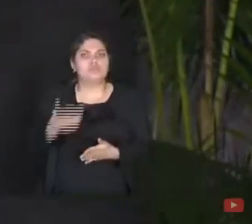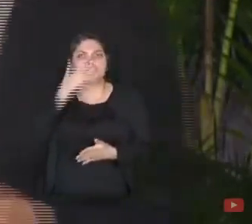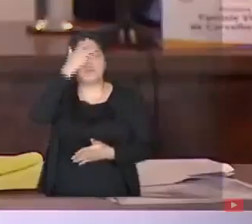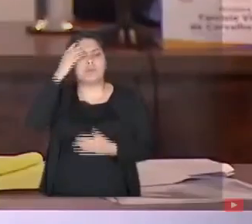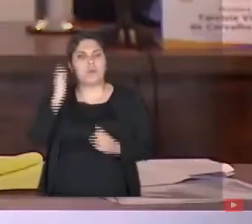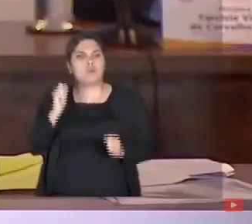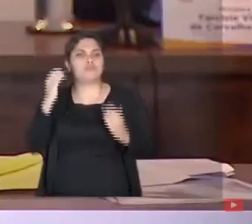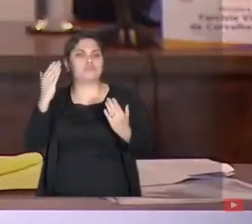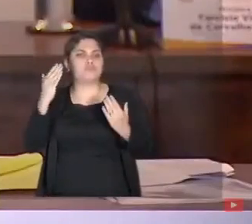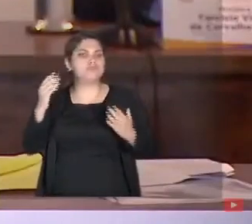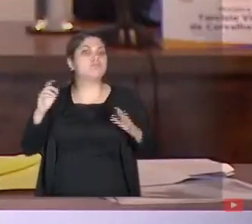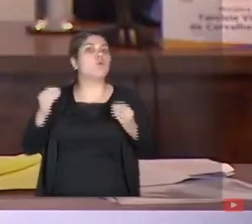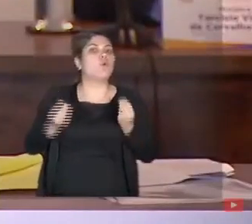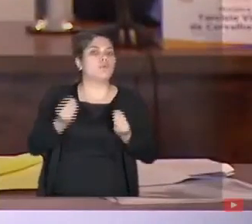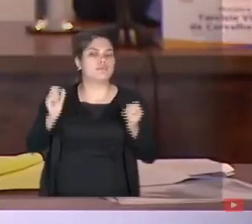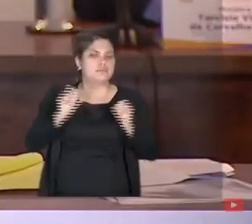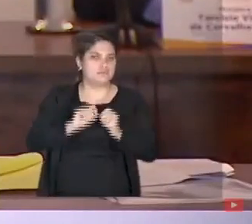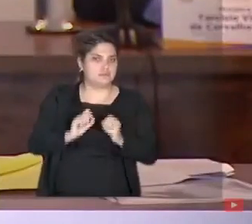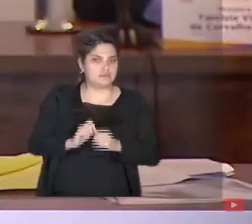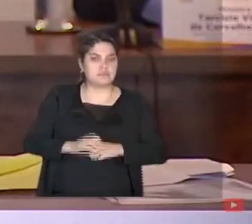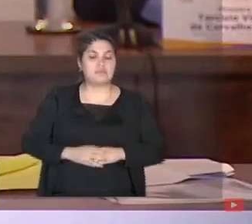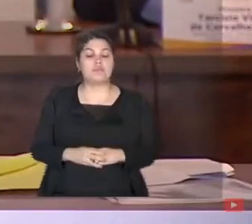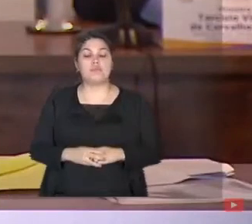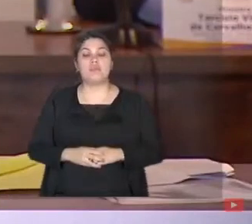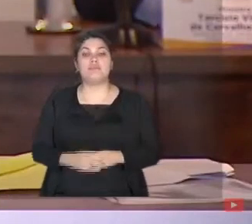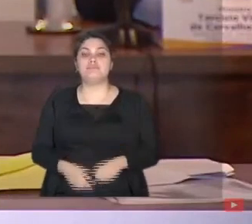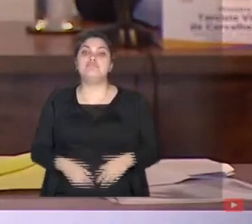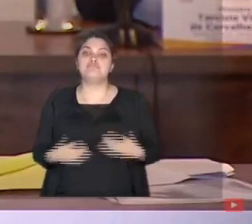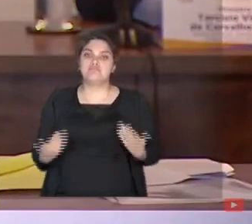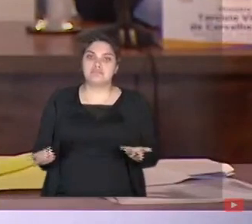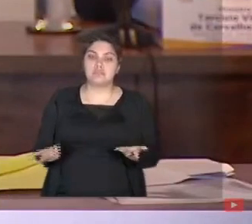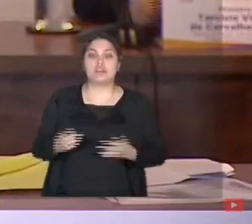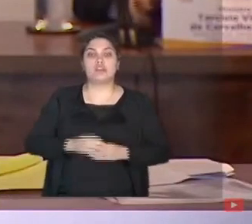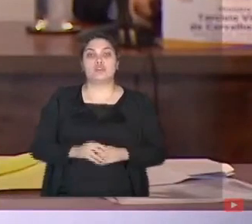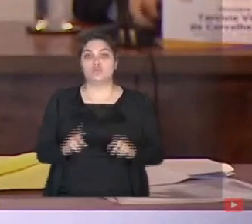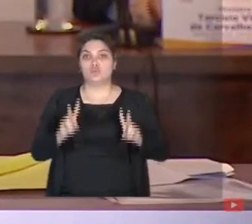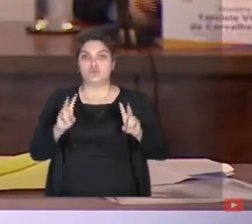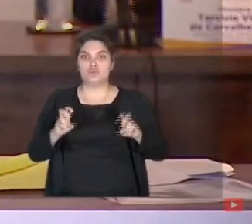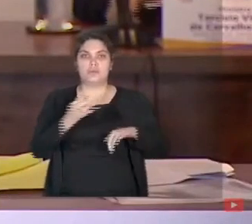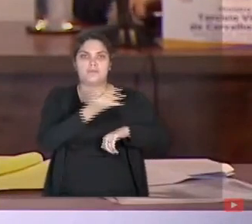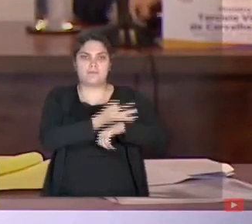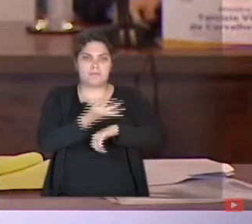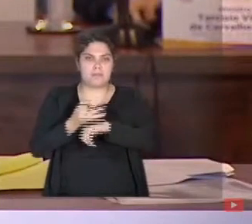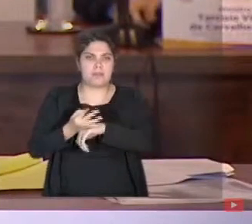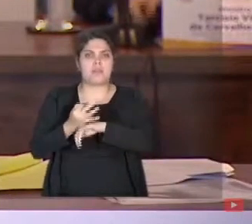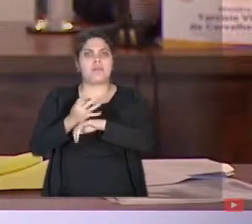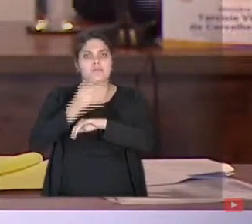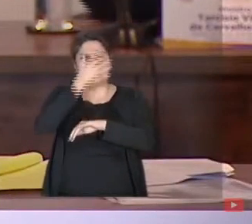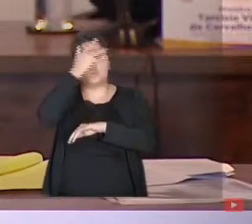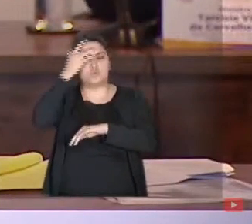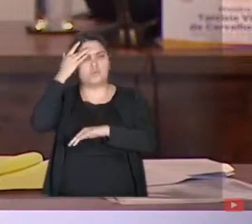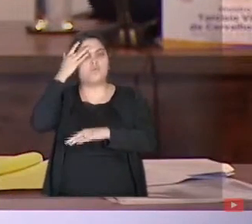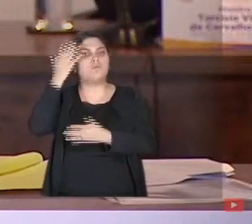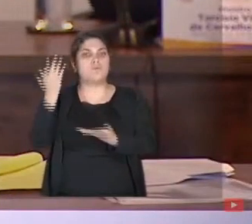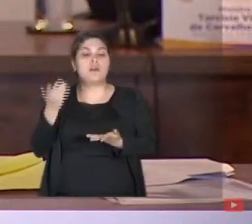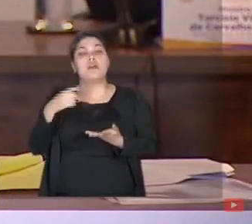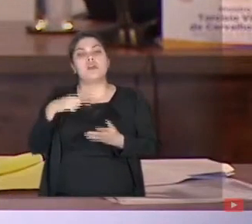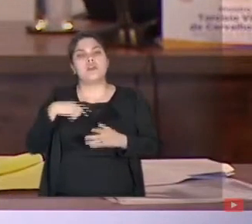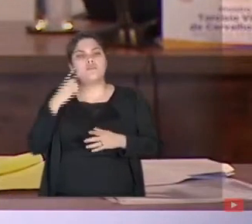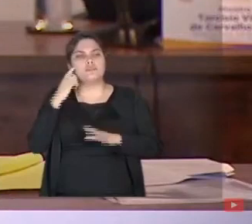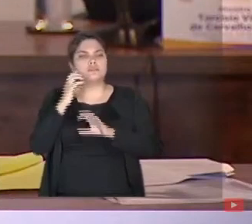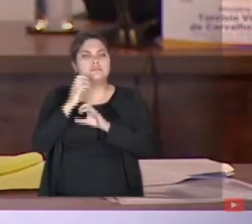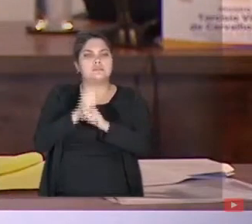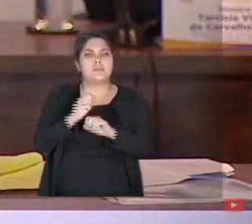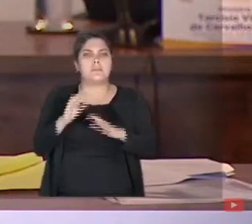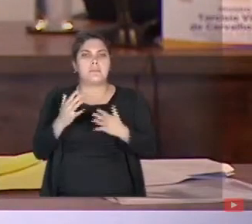Obrigado. Olha, quanto à abstenção, como eu disse, eu fiz uma mera estimativa relacionada, Caian,